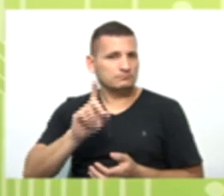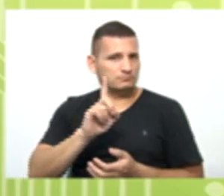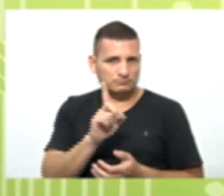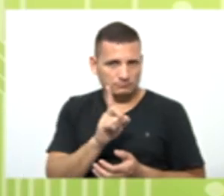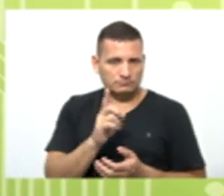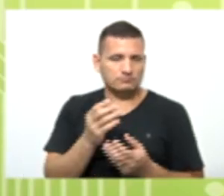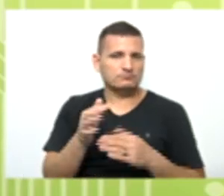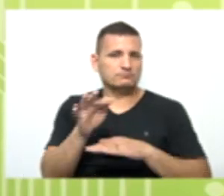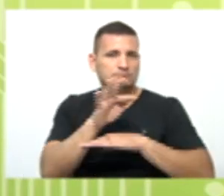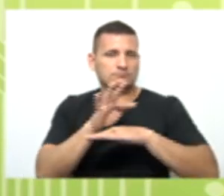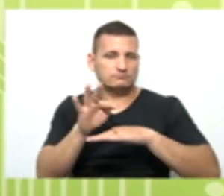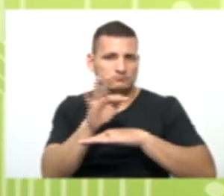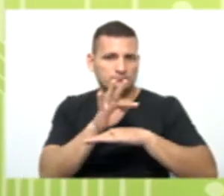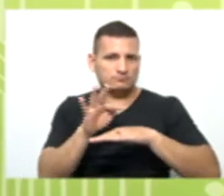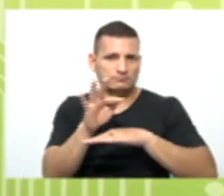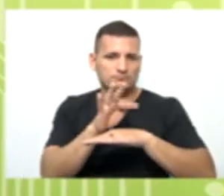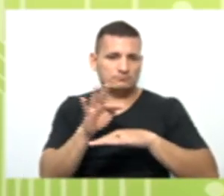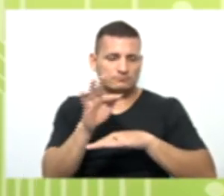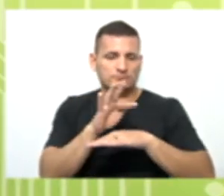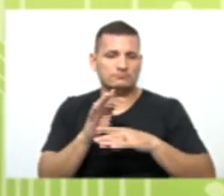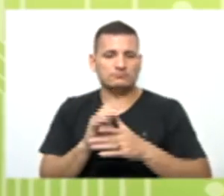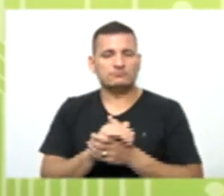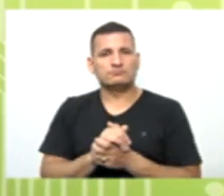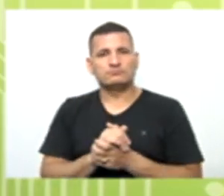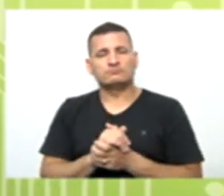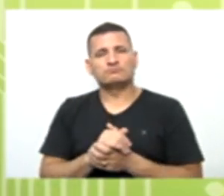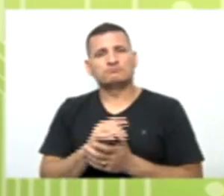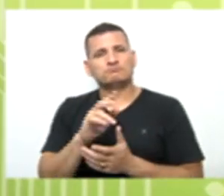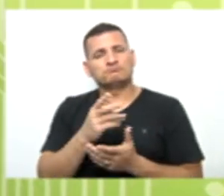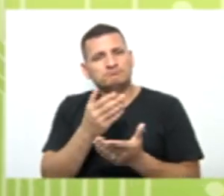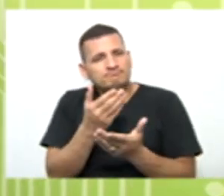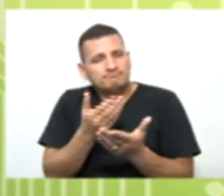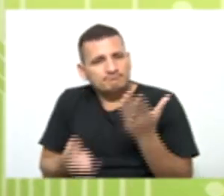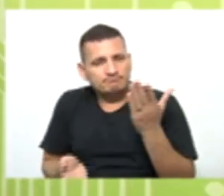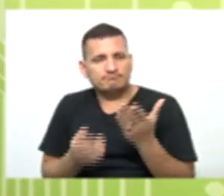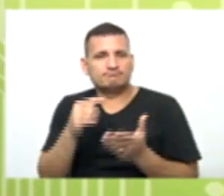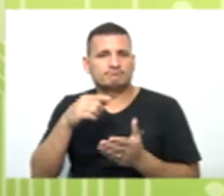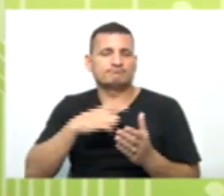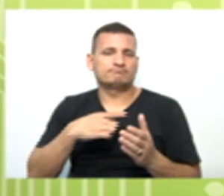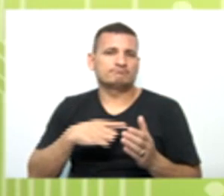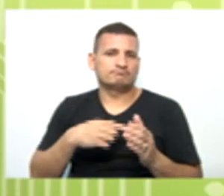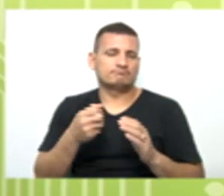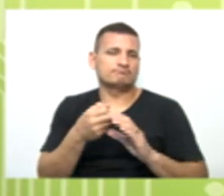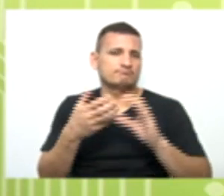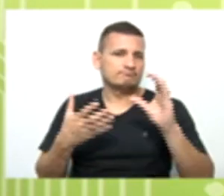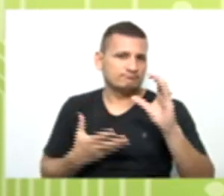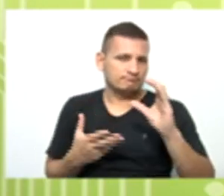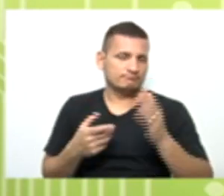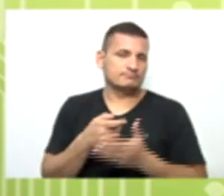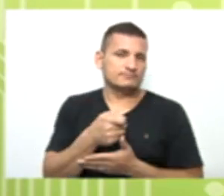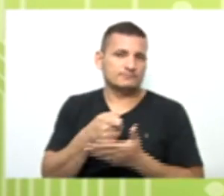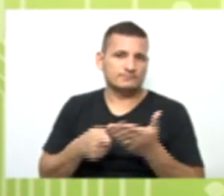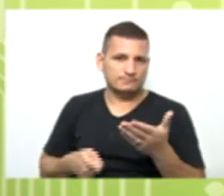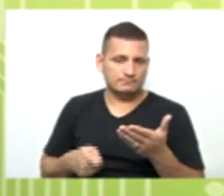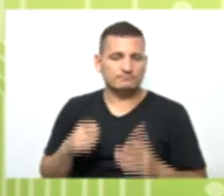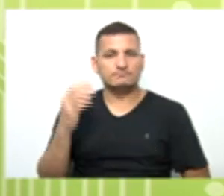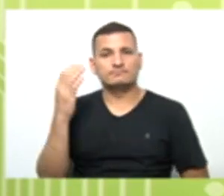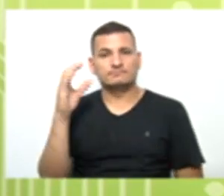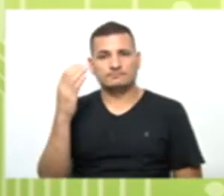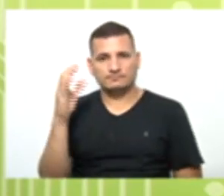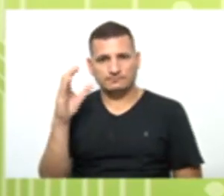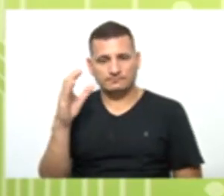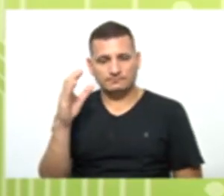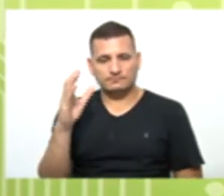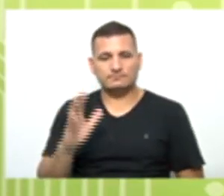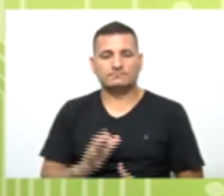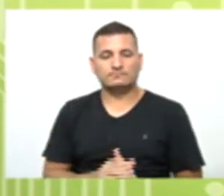da formalidade, aí então ele vai perdendo a característica de um texto científico,